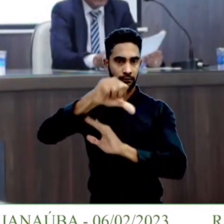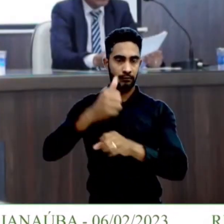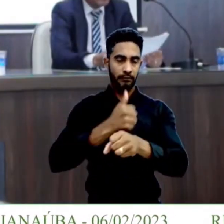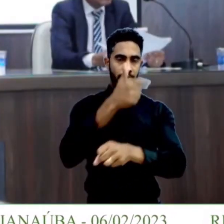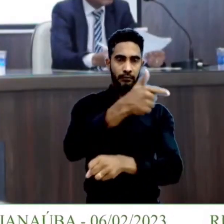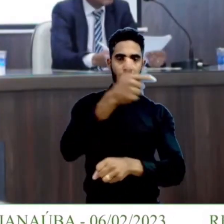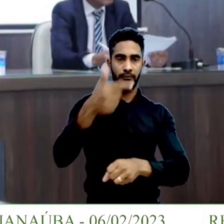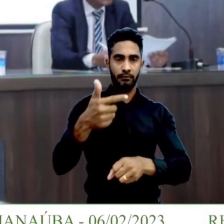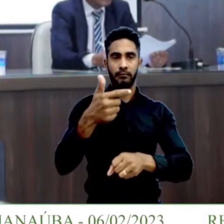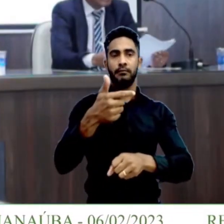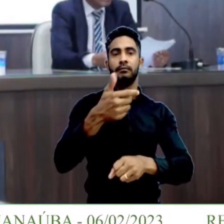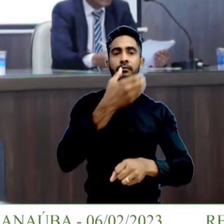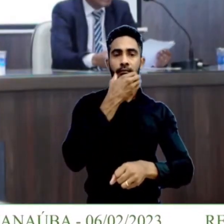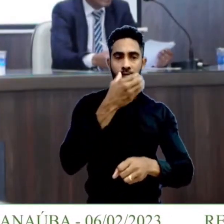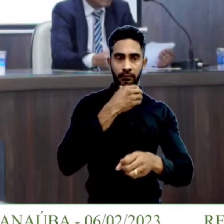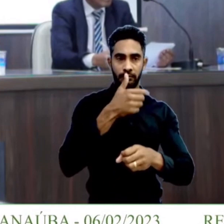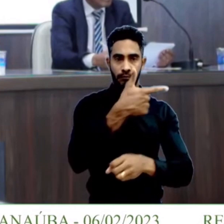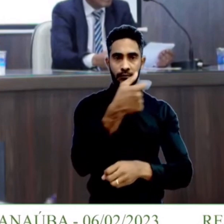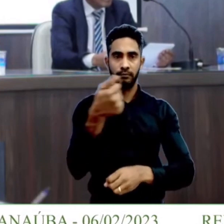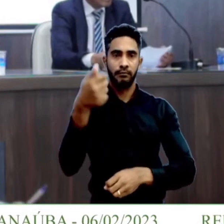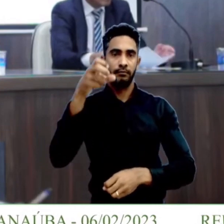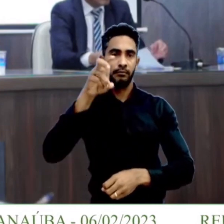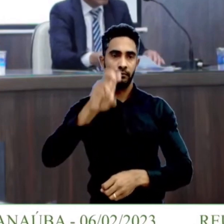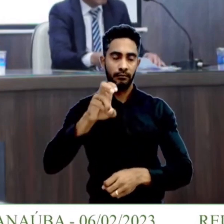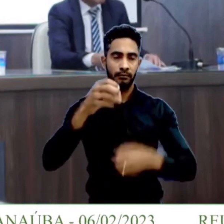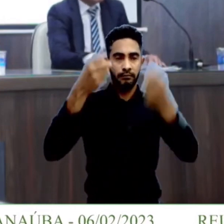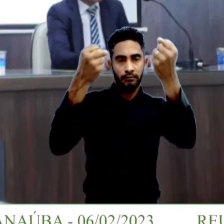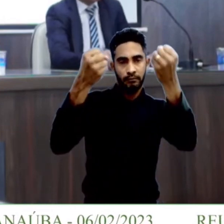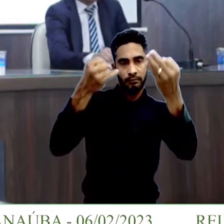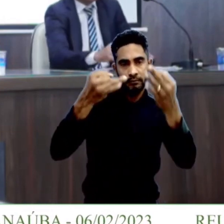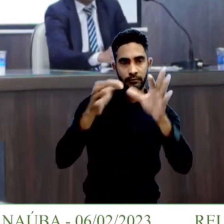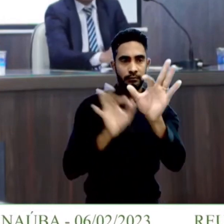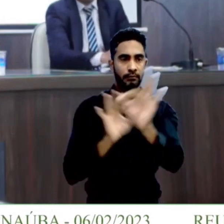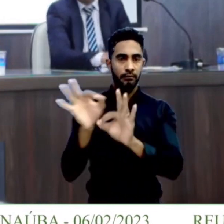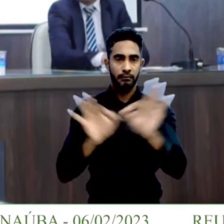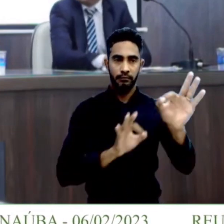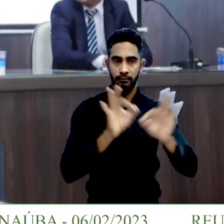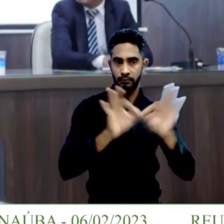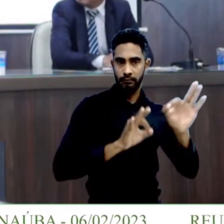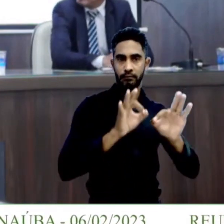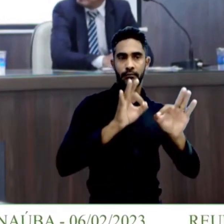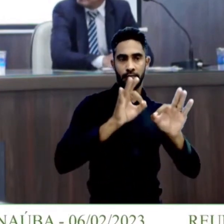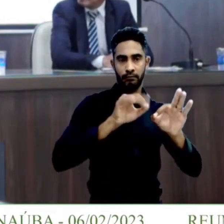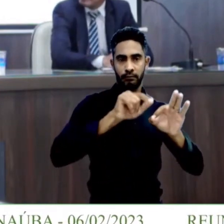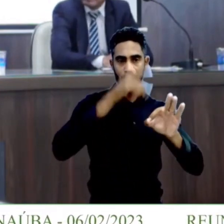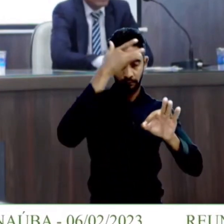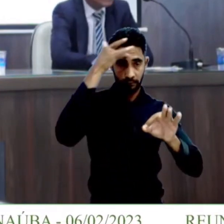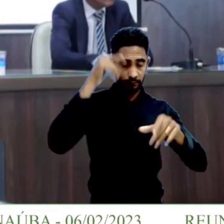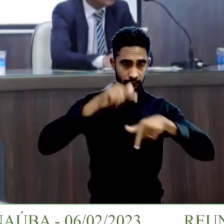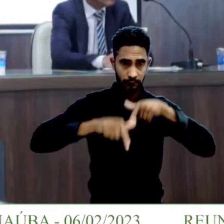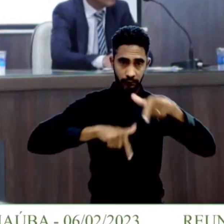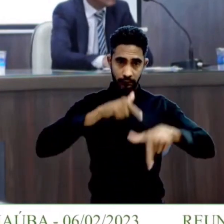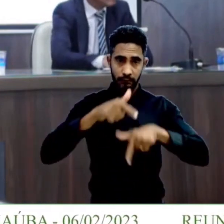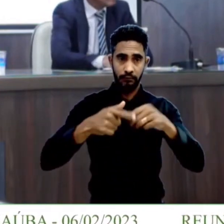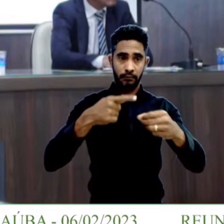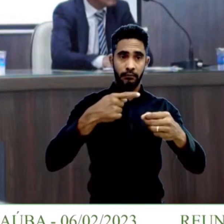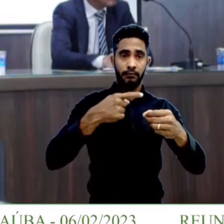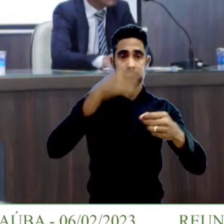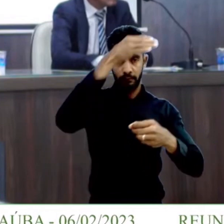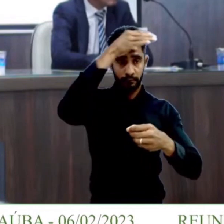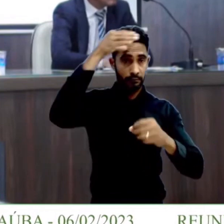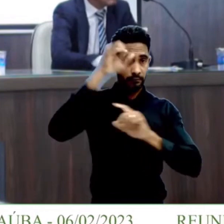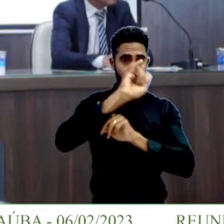de dezembro de 2015, que dispõe sobre a reestrutura funcional da Câmara Municipal de Janaúba e da outras